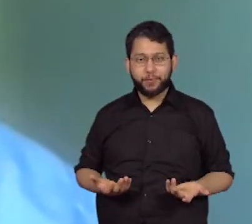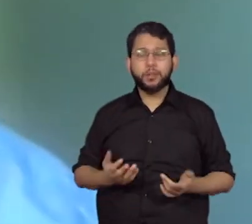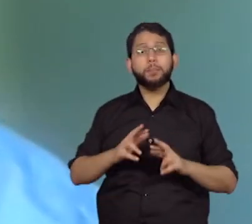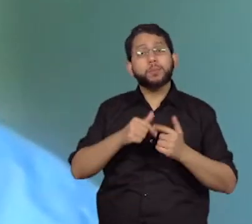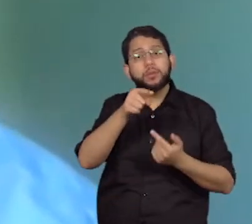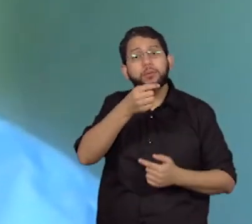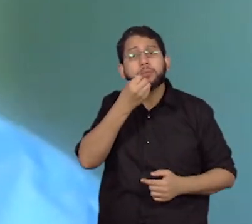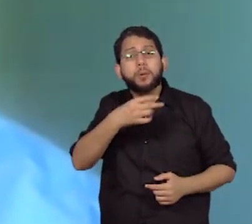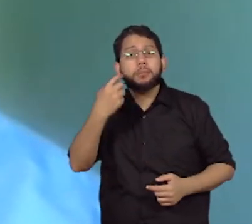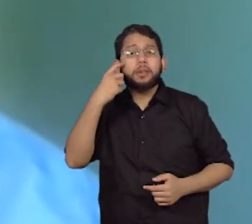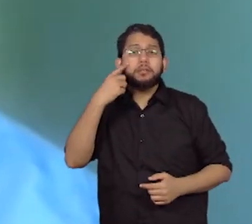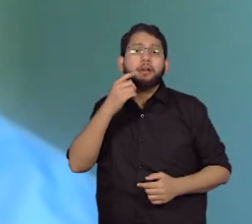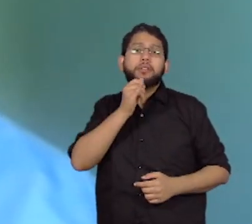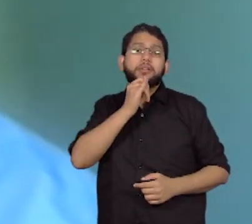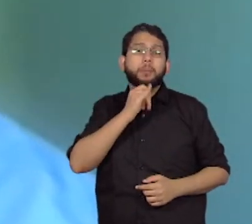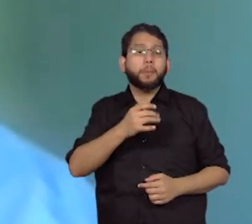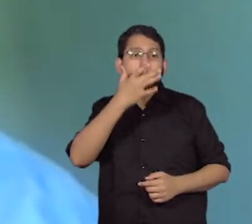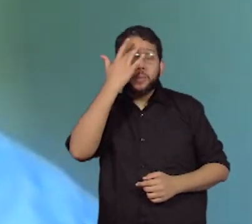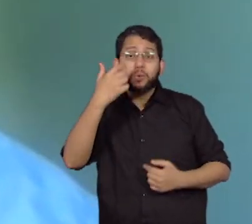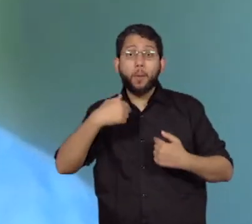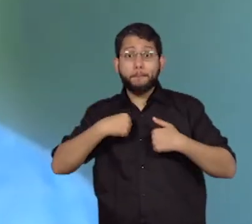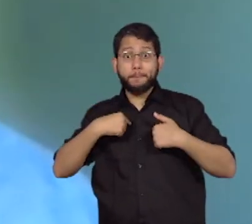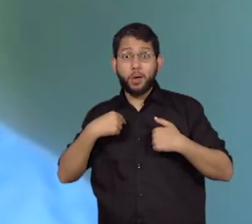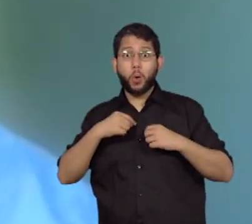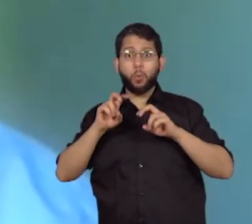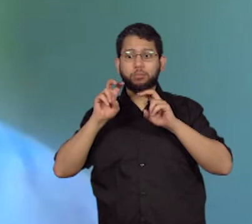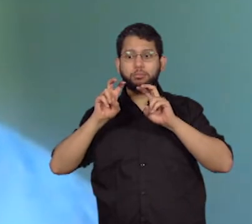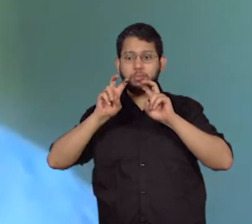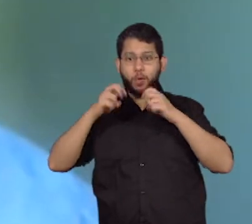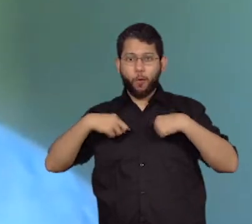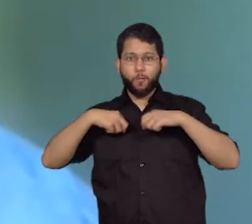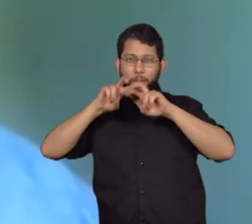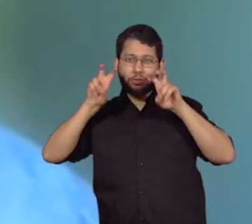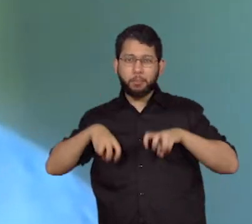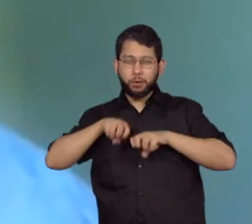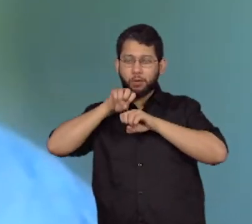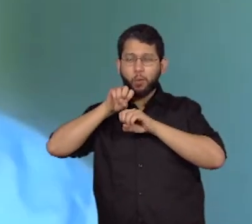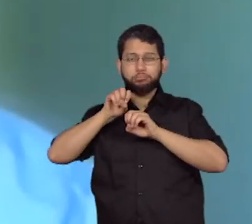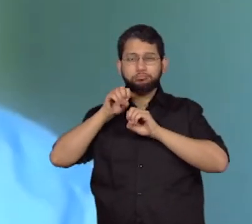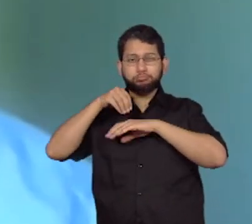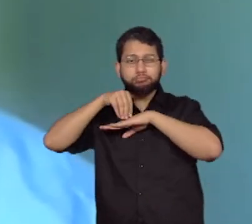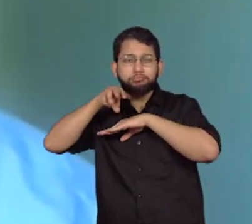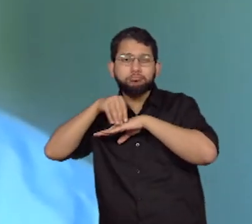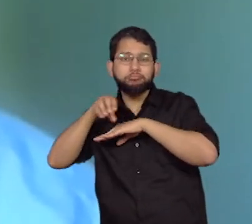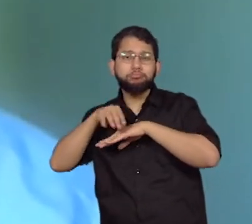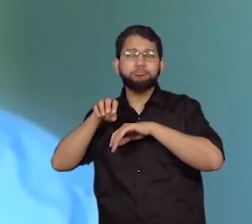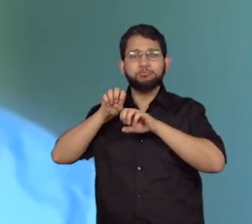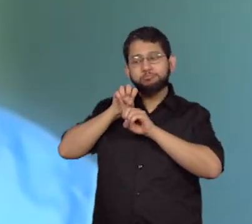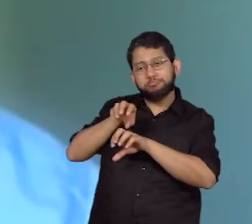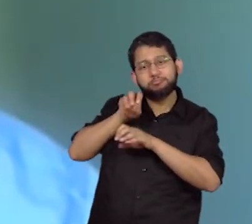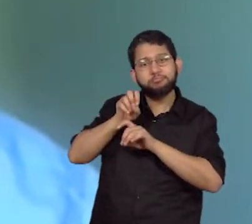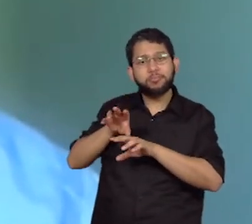do tentar se diferenciar no conteúdo que você lê, buscar coisas que fogem do lugar comum,